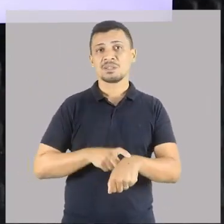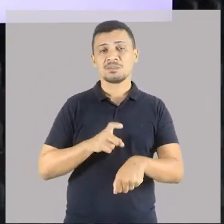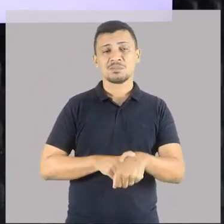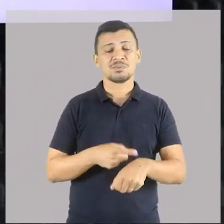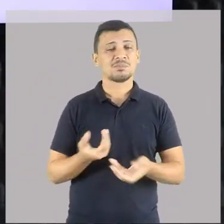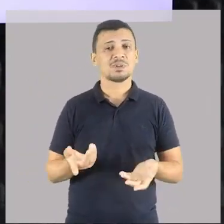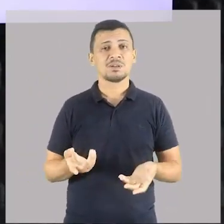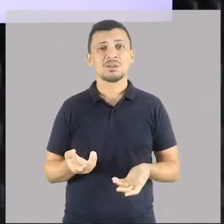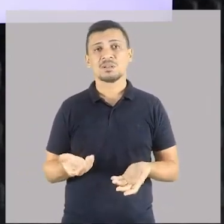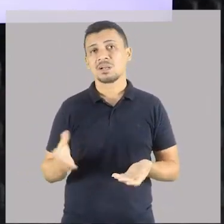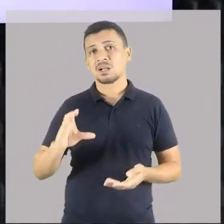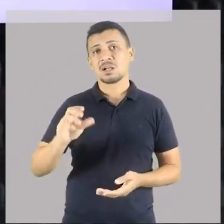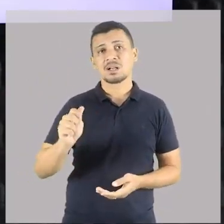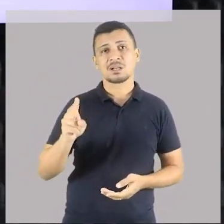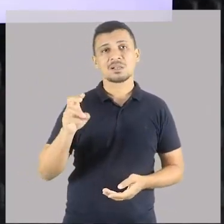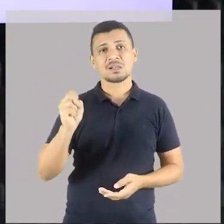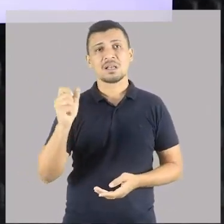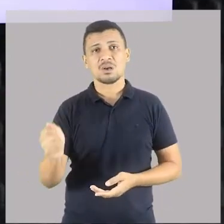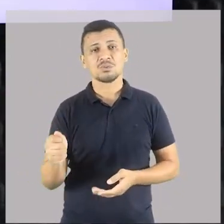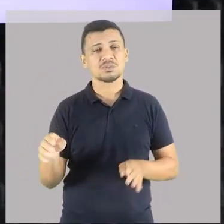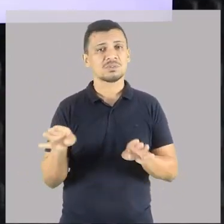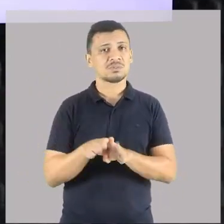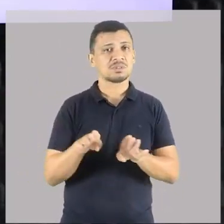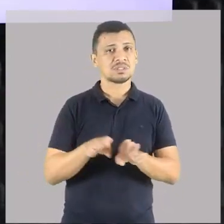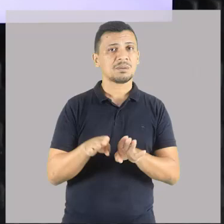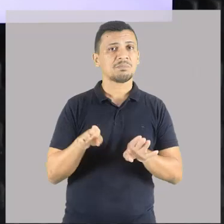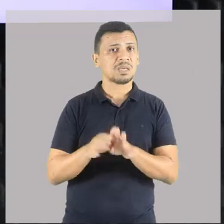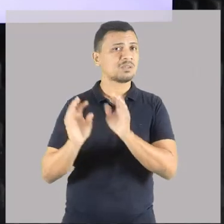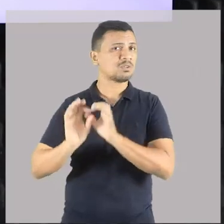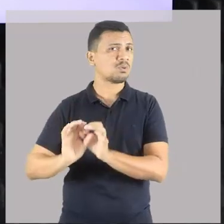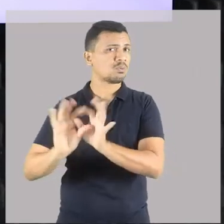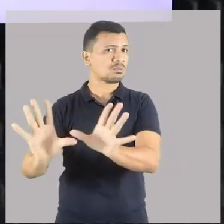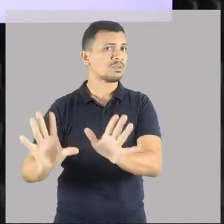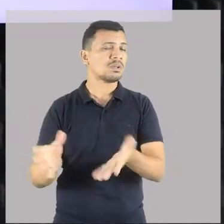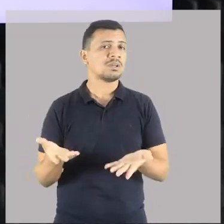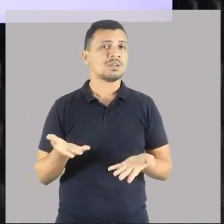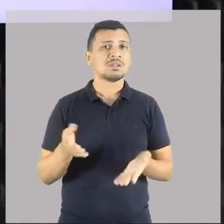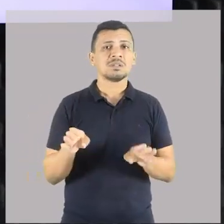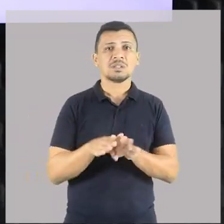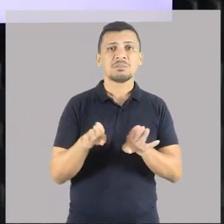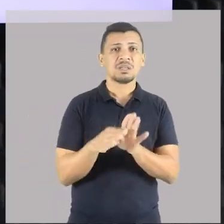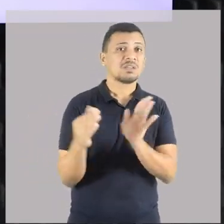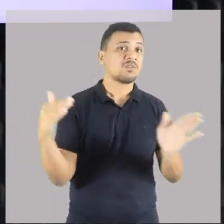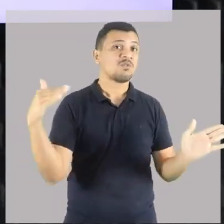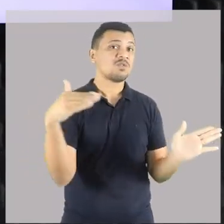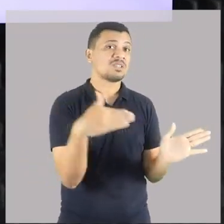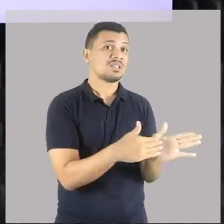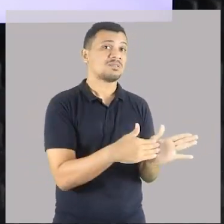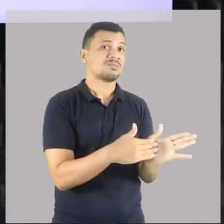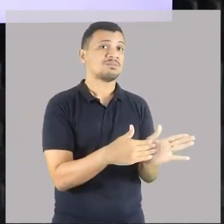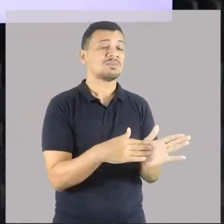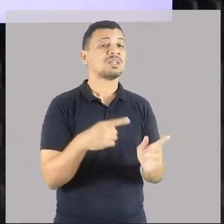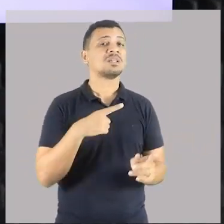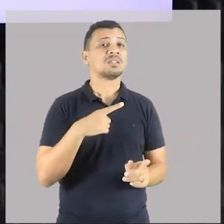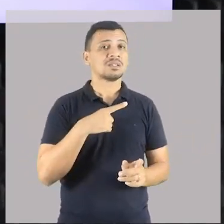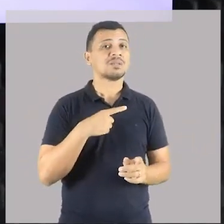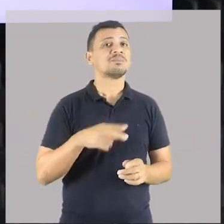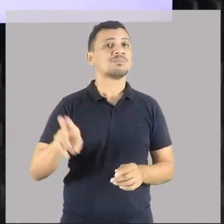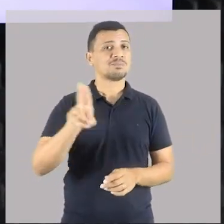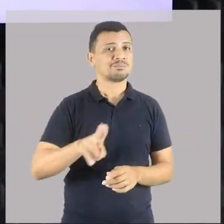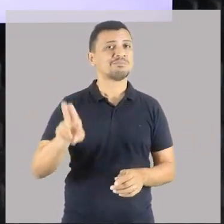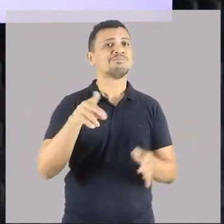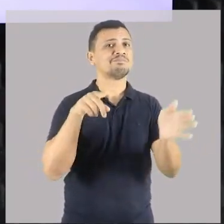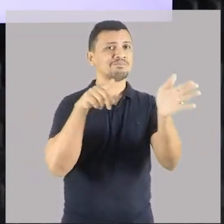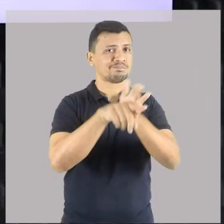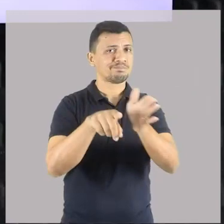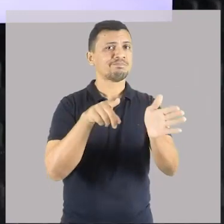oração adverbial de causa, uma oração adverbial de concessão, uma oração adverbial de finalidade. Então, elas são muito exploradas em